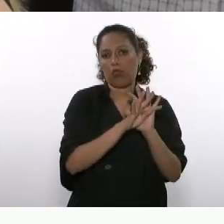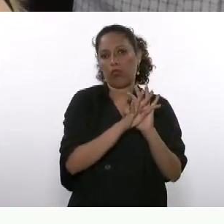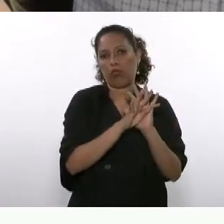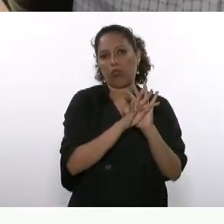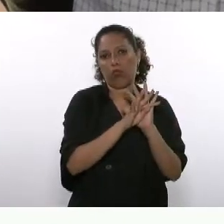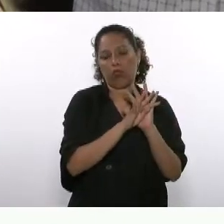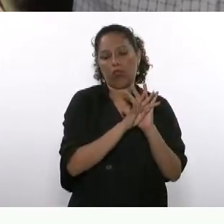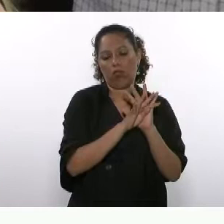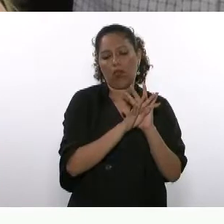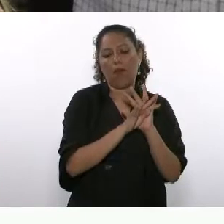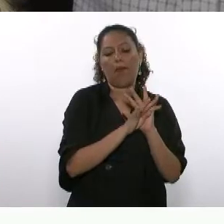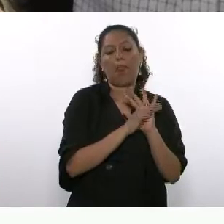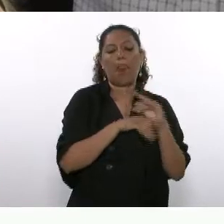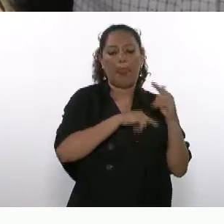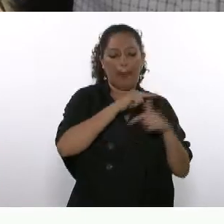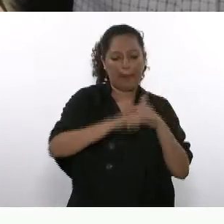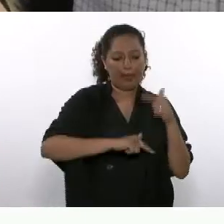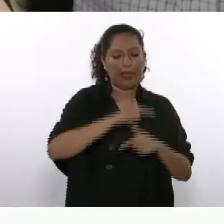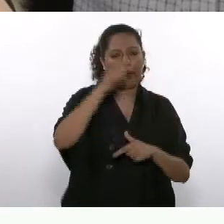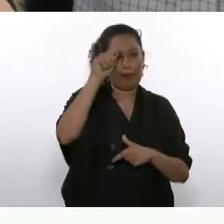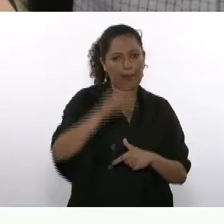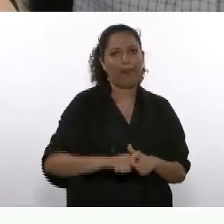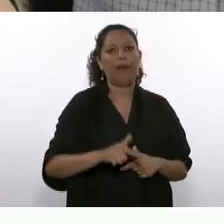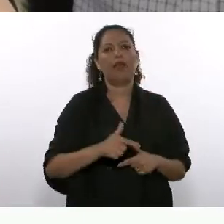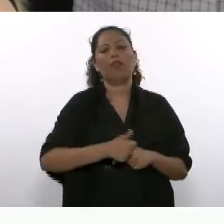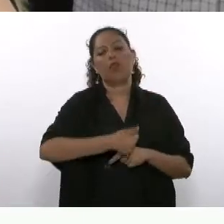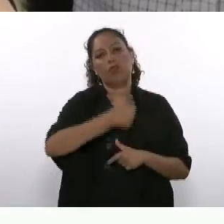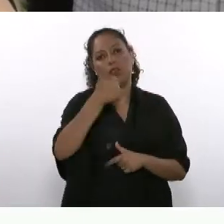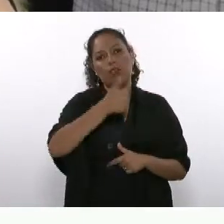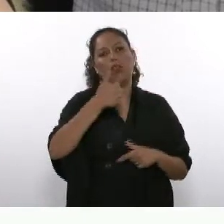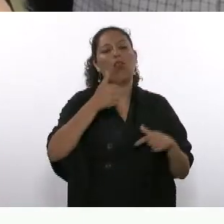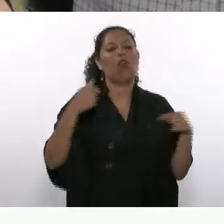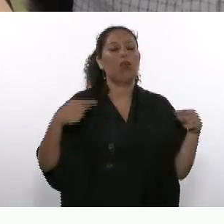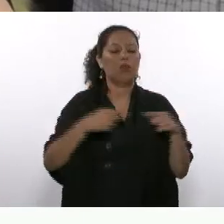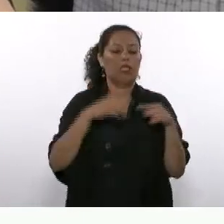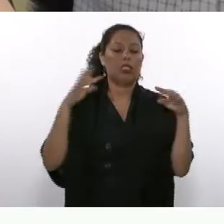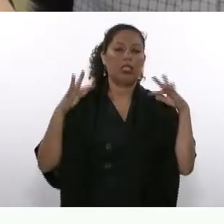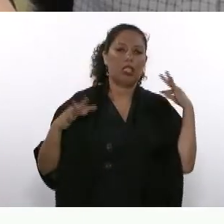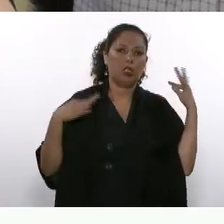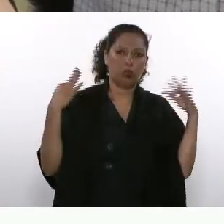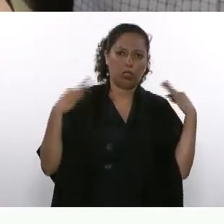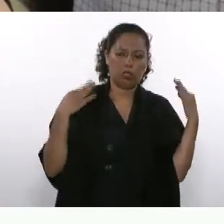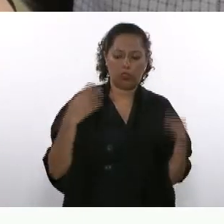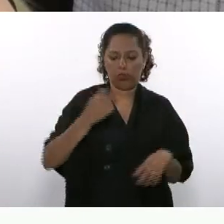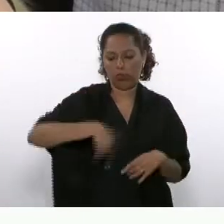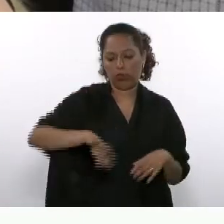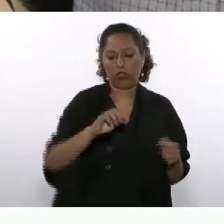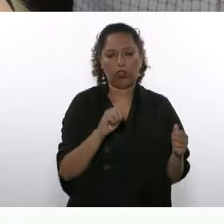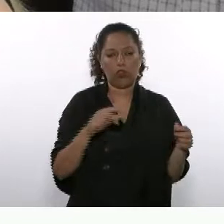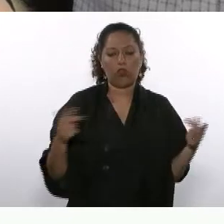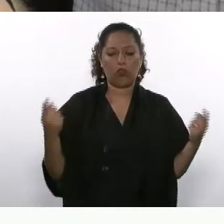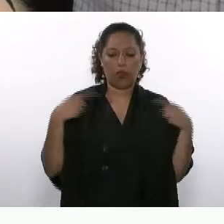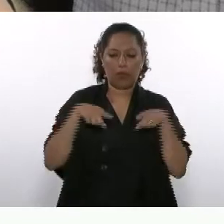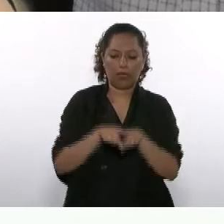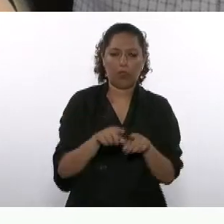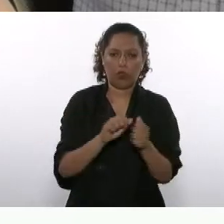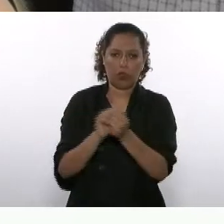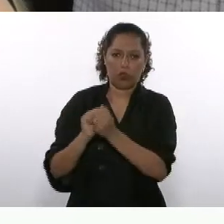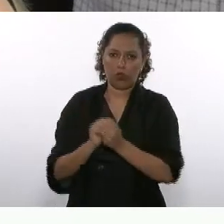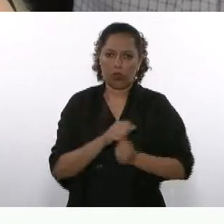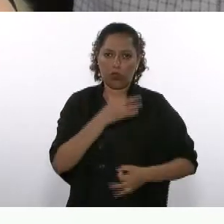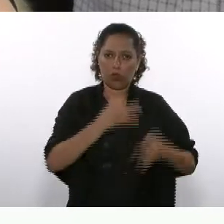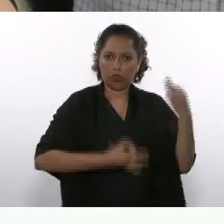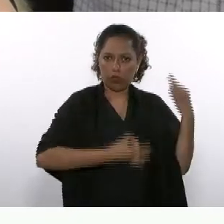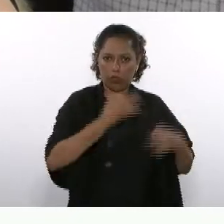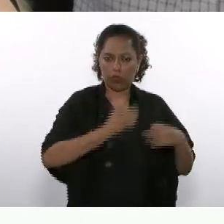forma a atuarem de forma mais eficiente no turismo. A gente fez uma parceria com o Tribunal de Contas do